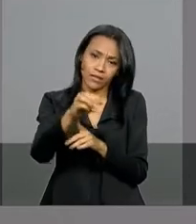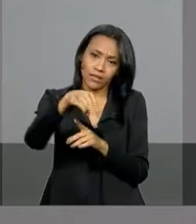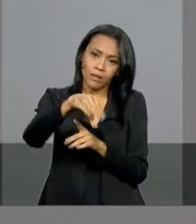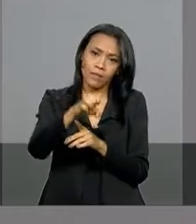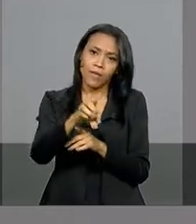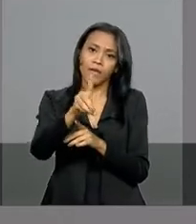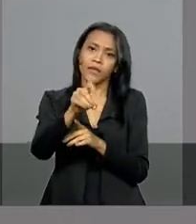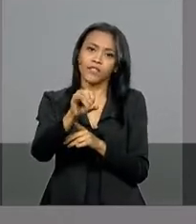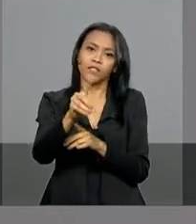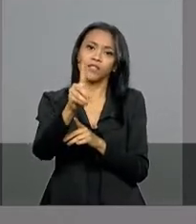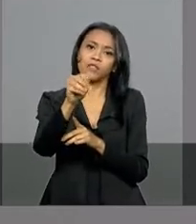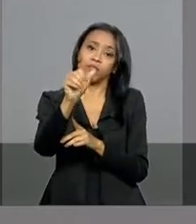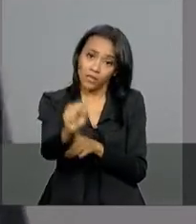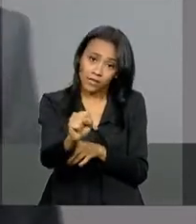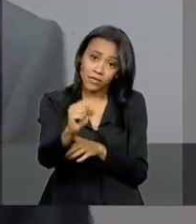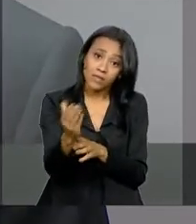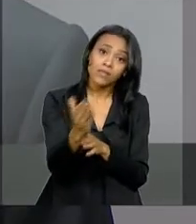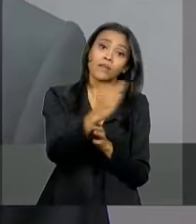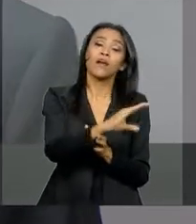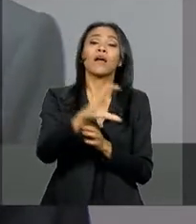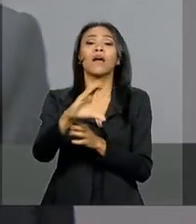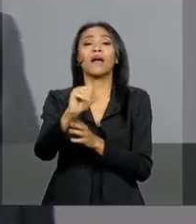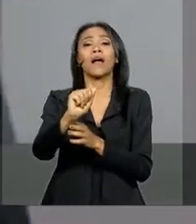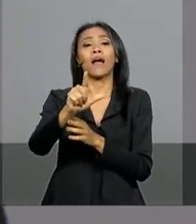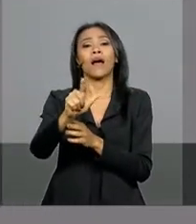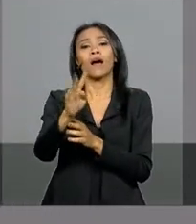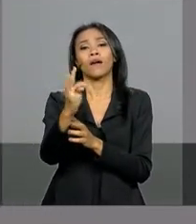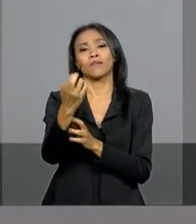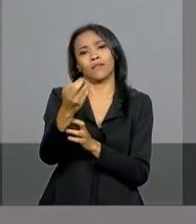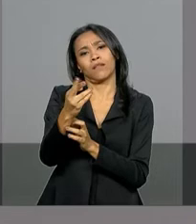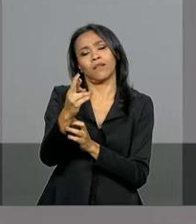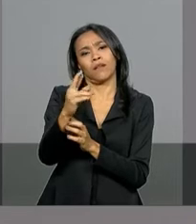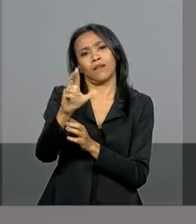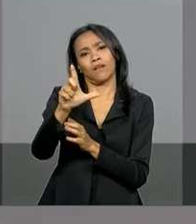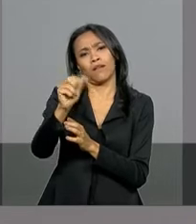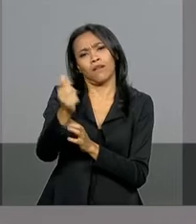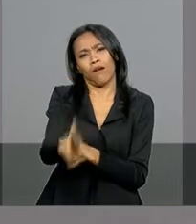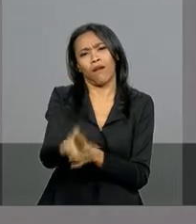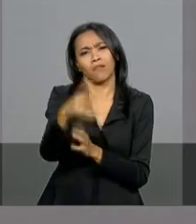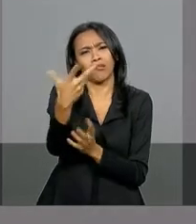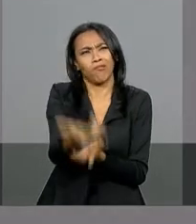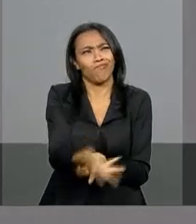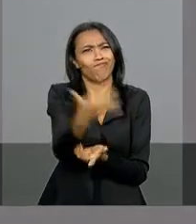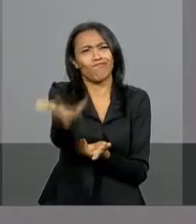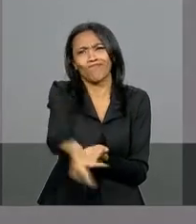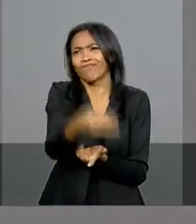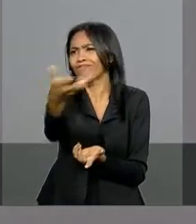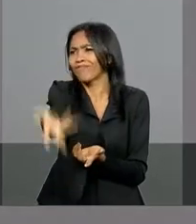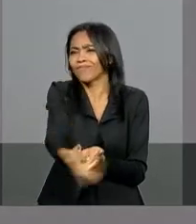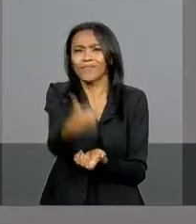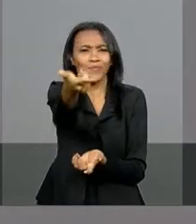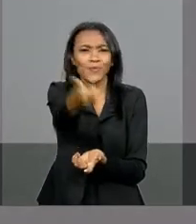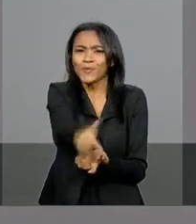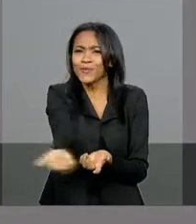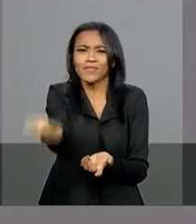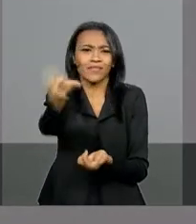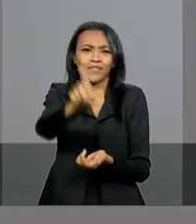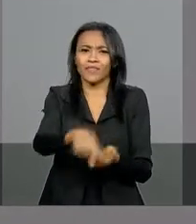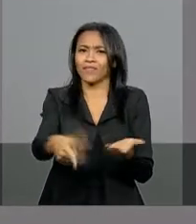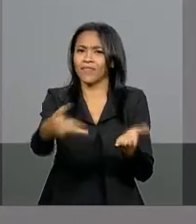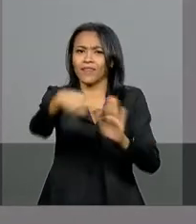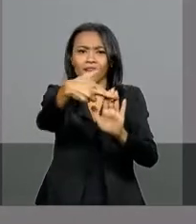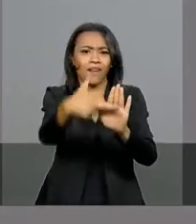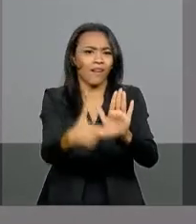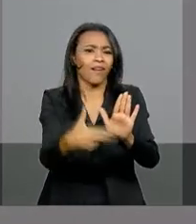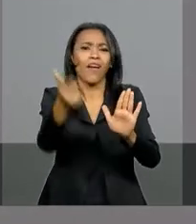proteínas no sentido de estabelecer os critérios aquilo então era algo que era uma construção jurisprudencial